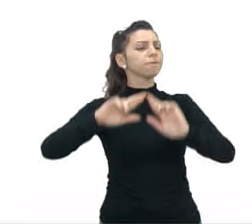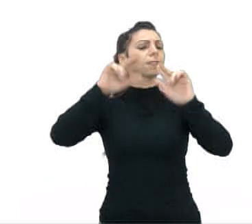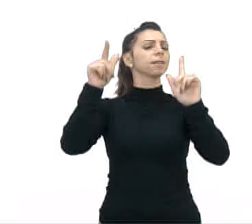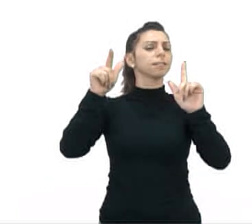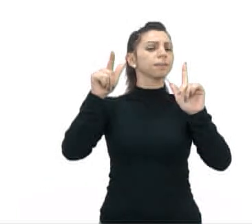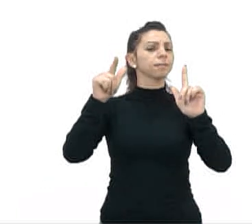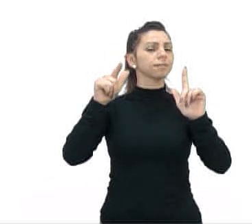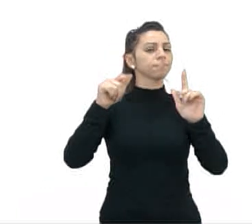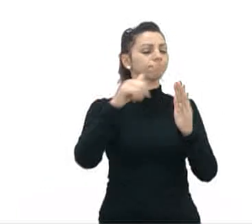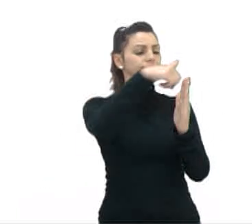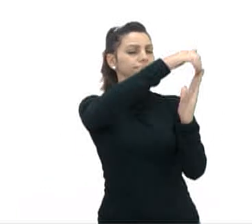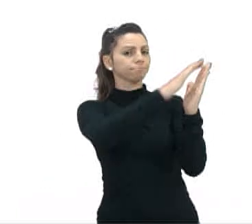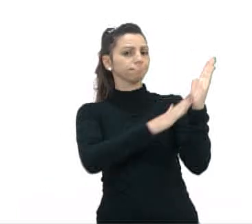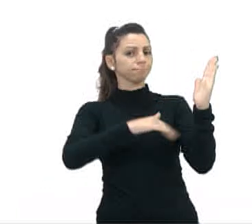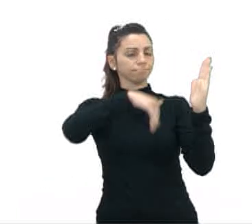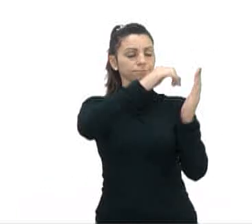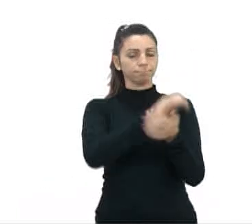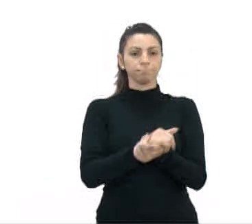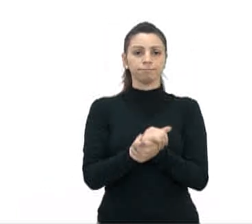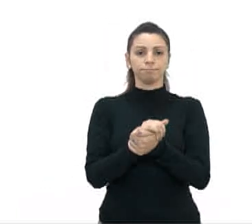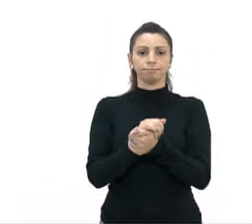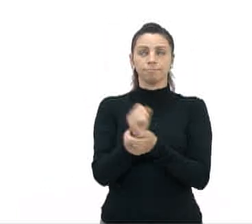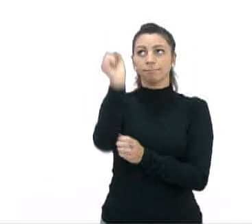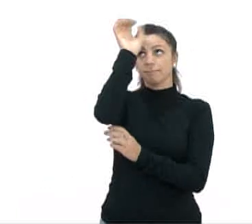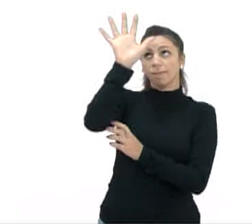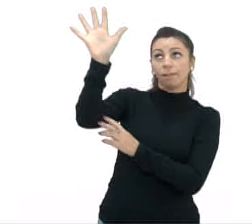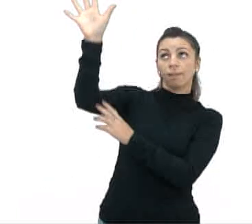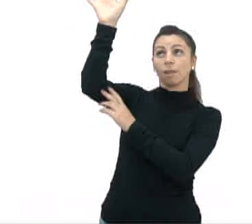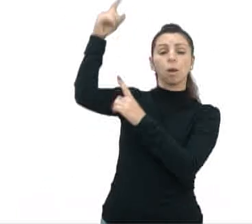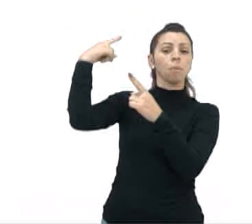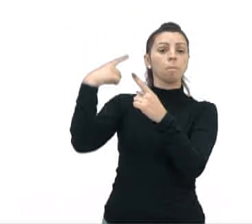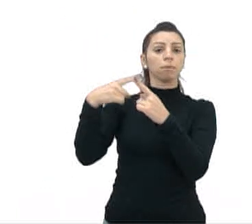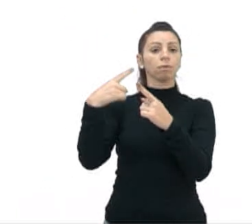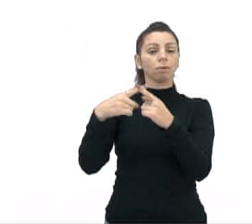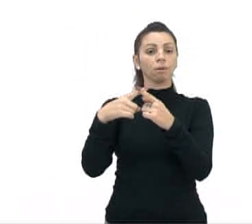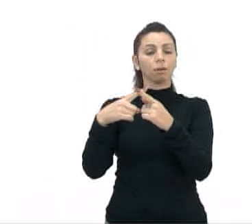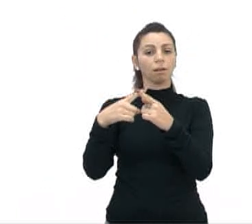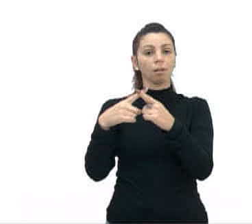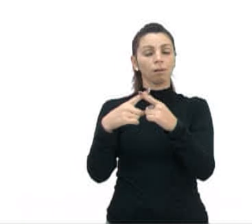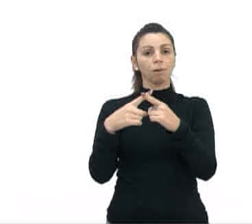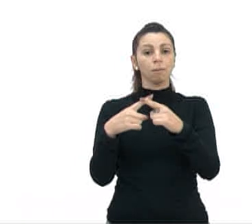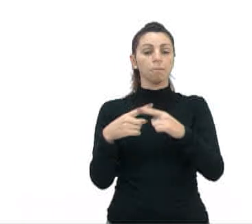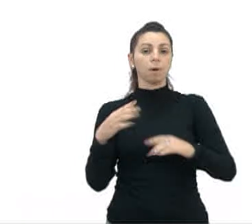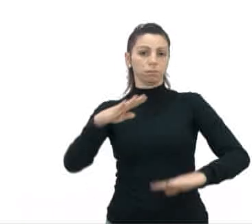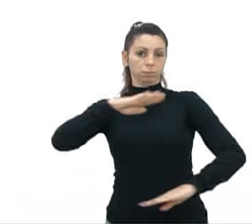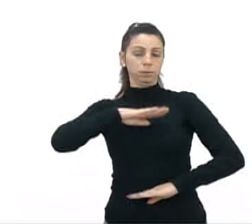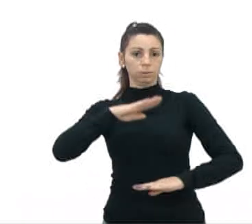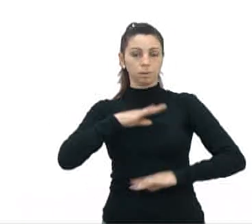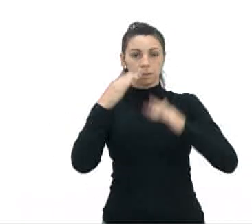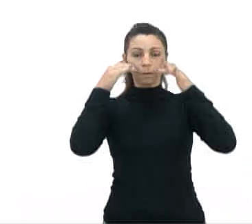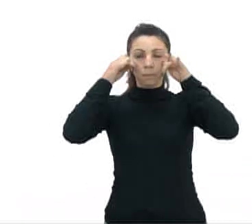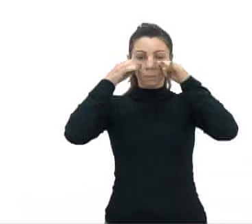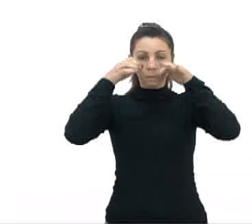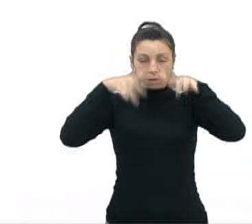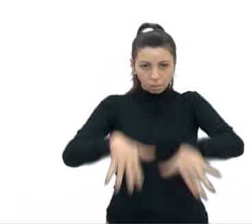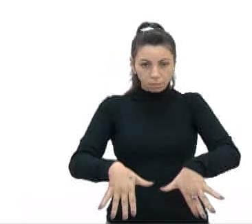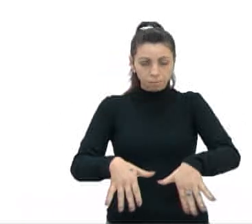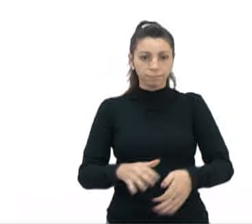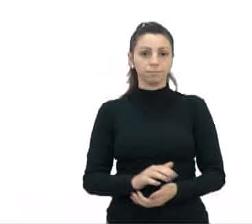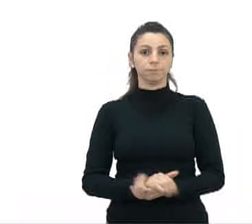E 3. Por que a fala no balão se refere a um quadro dramático? Então pensem aí, respondam e já voltamos.